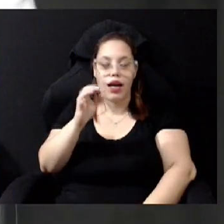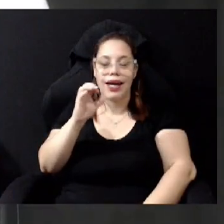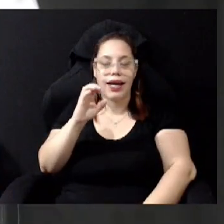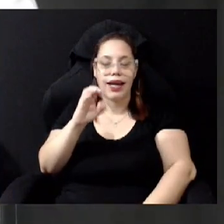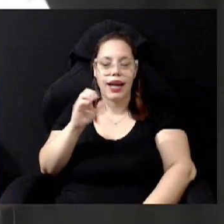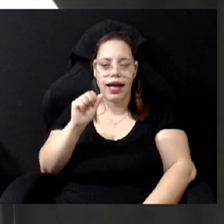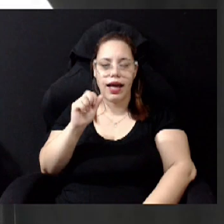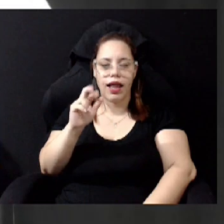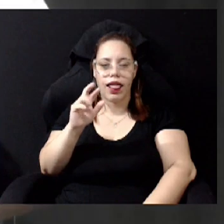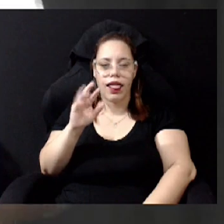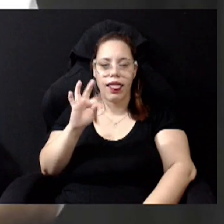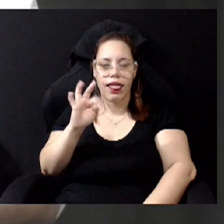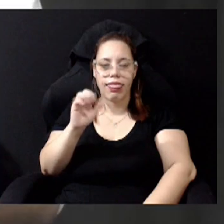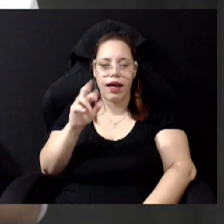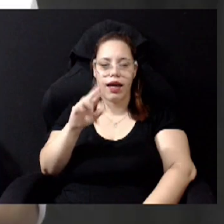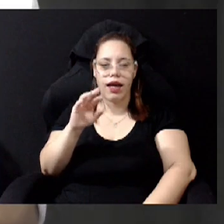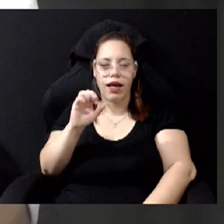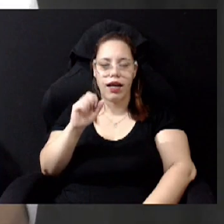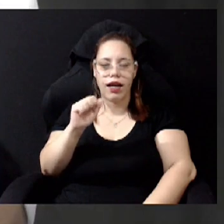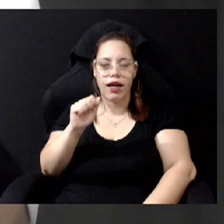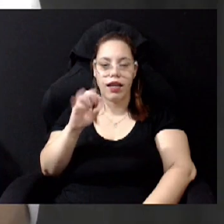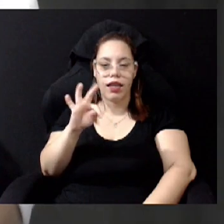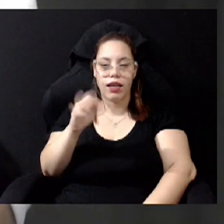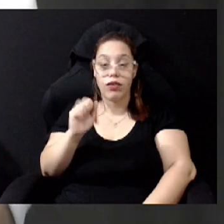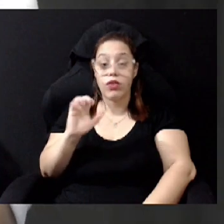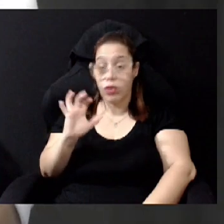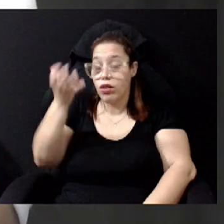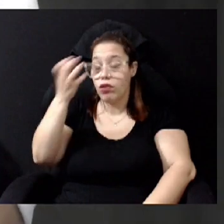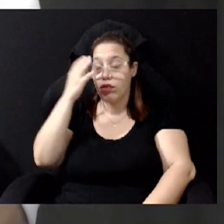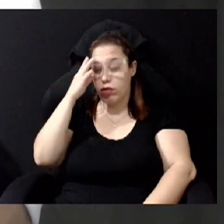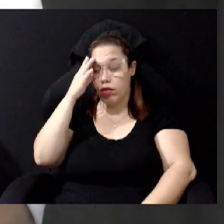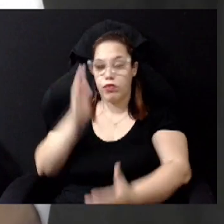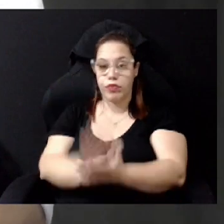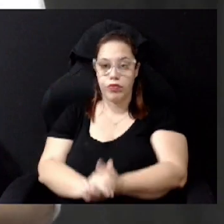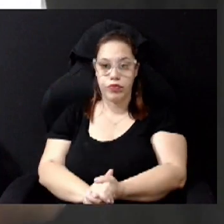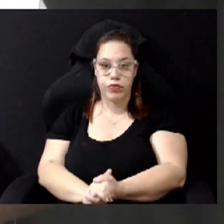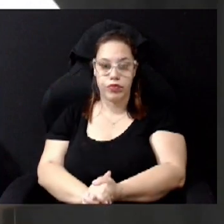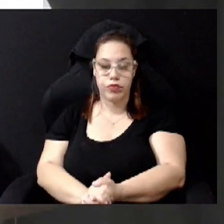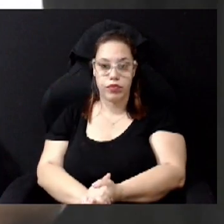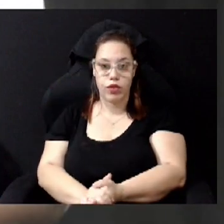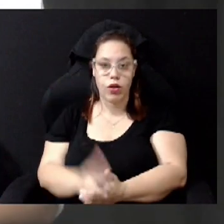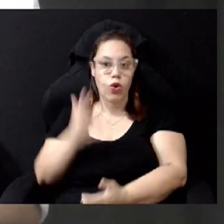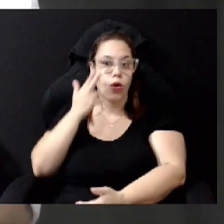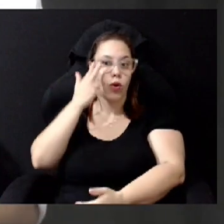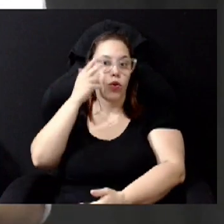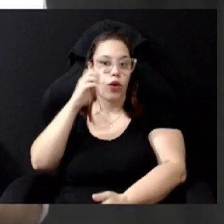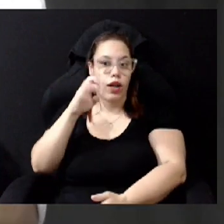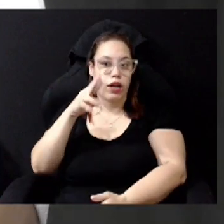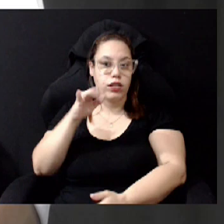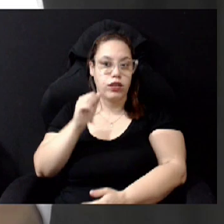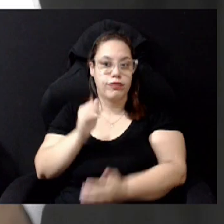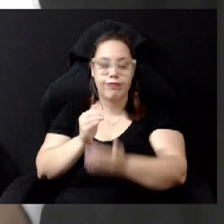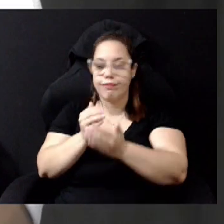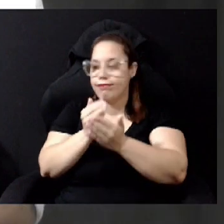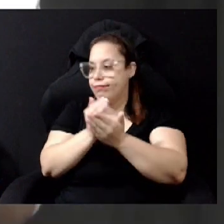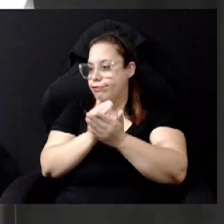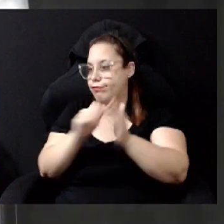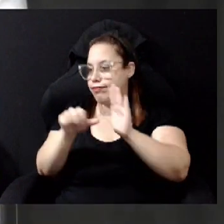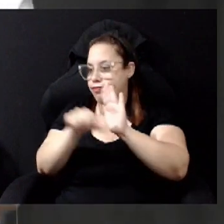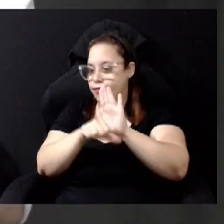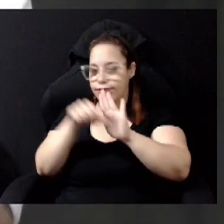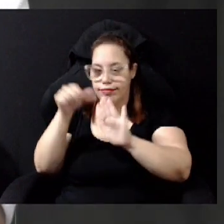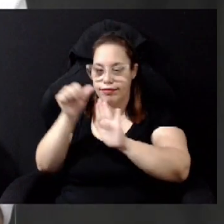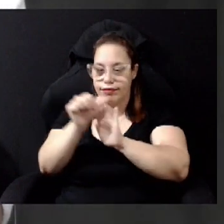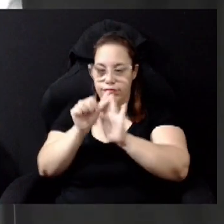vinha, mas estava acontecendo, mas como as cirurgias eletivas foram todas suspensas durante a pandemia,